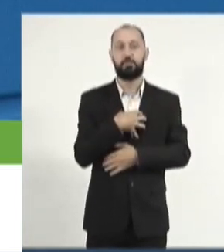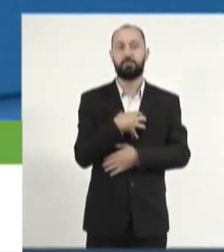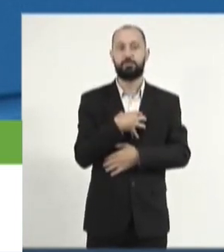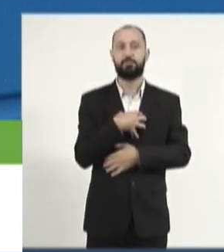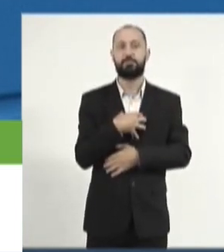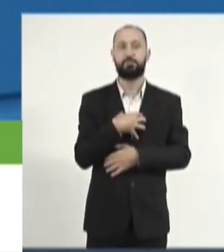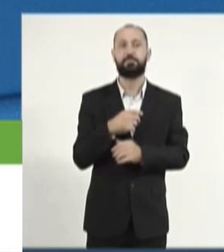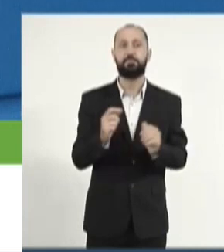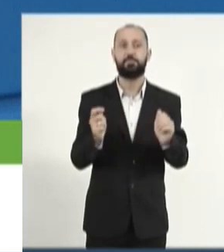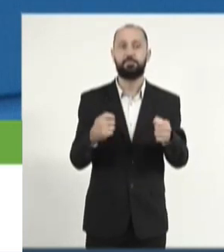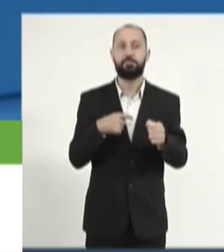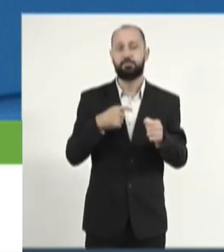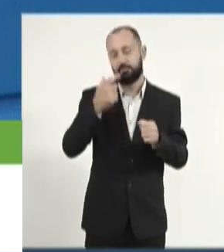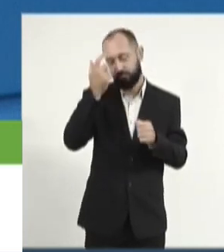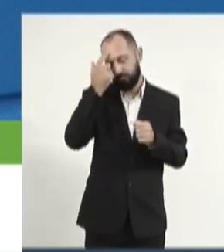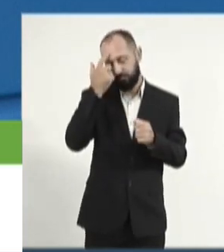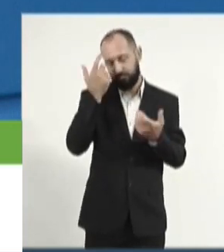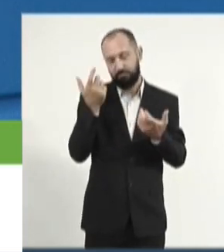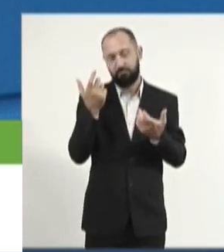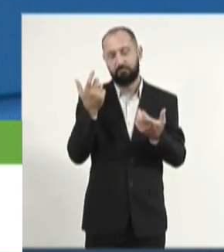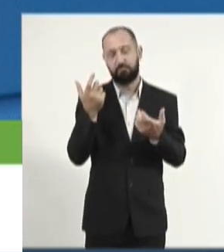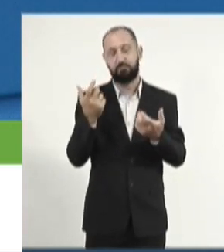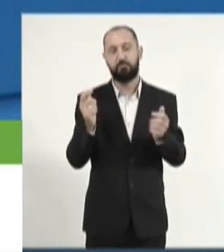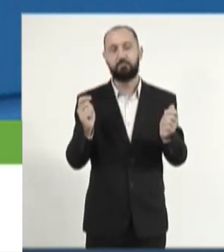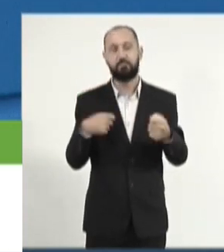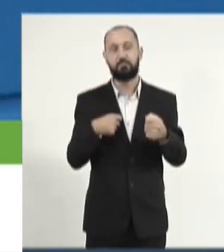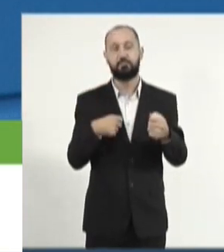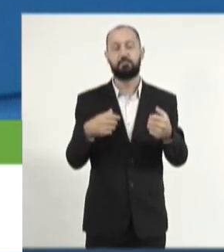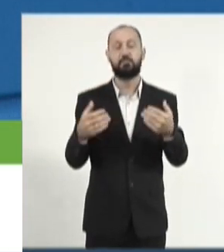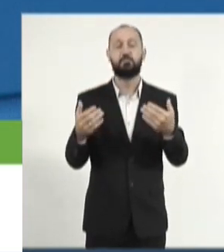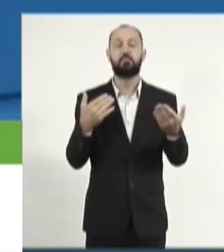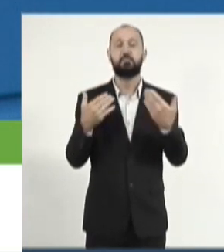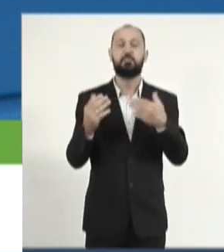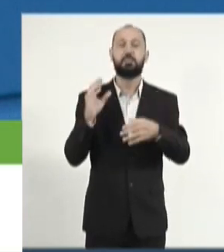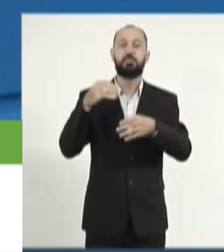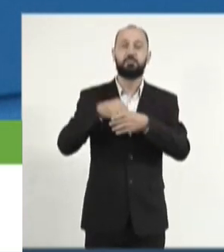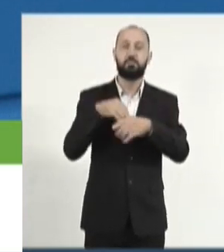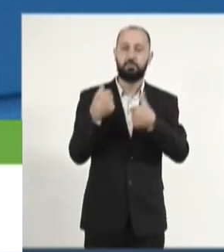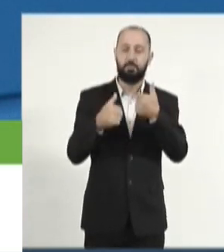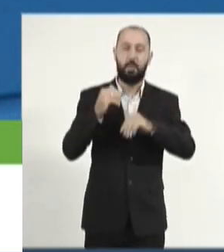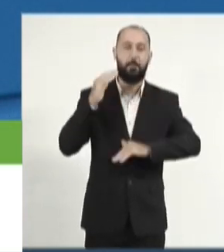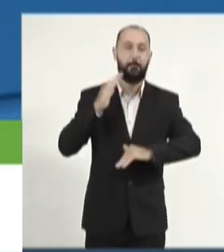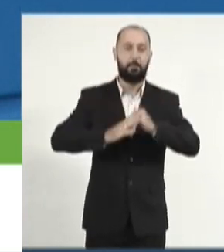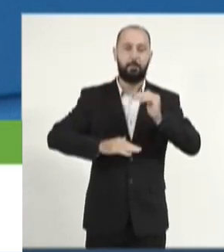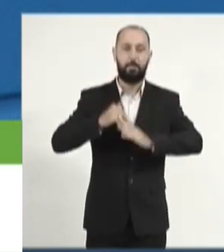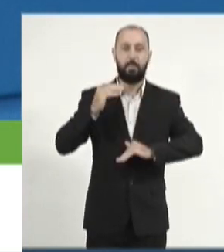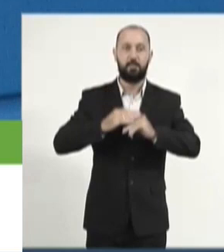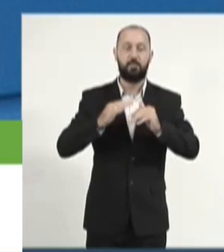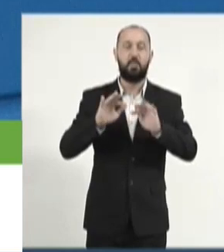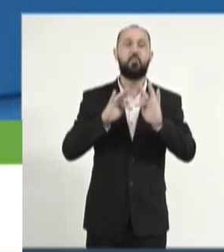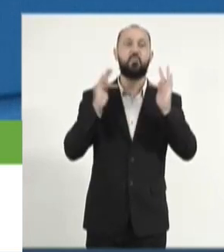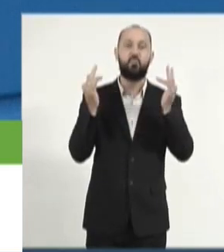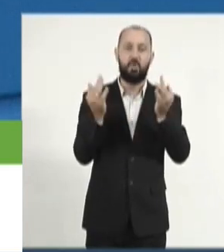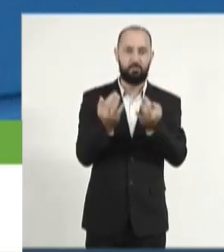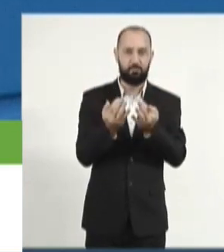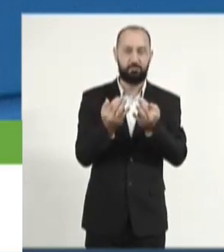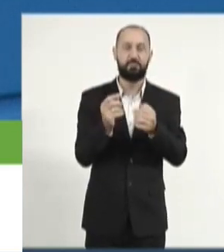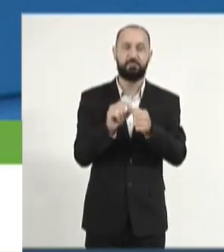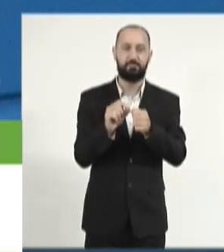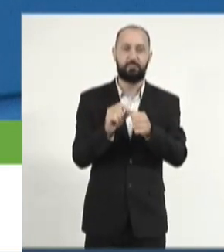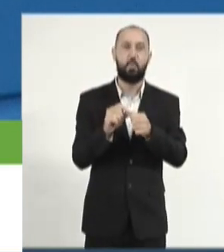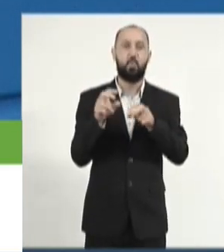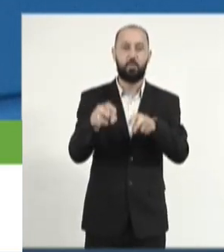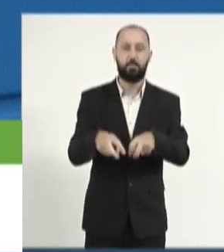em suas potencialidades mentais e físicas e em seu ofício profissional e familiar como